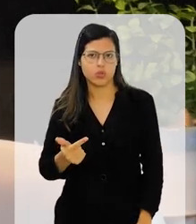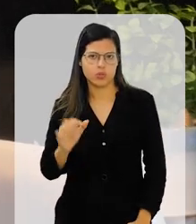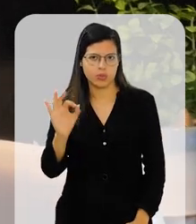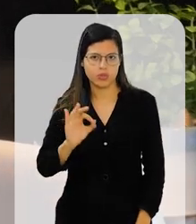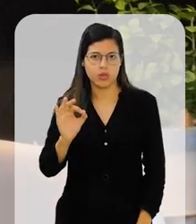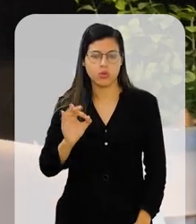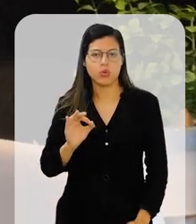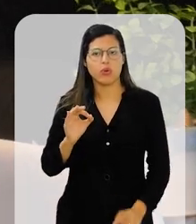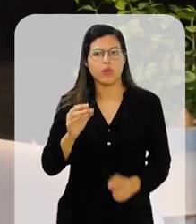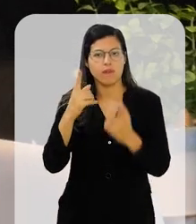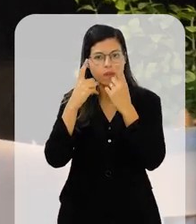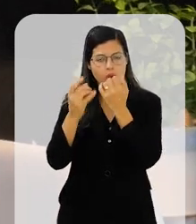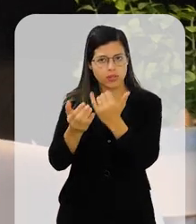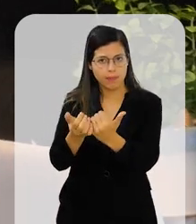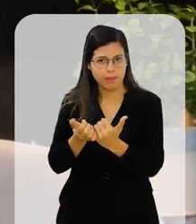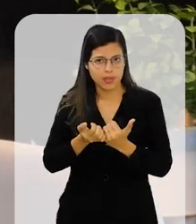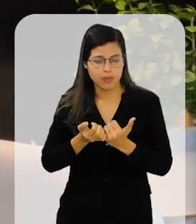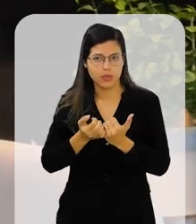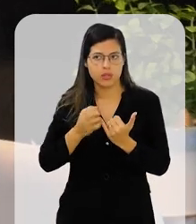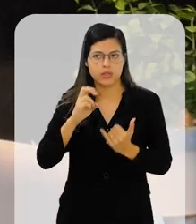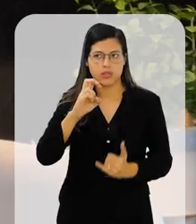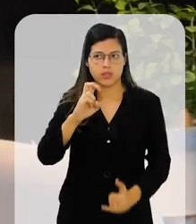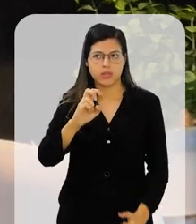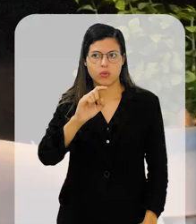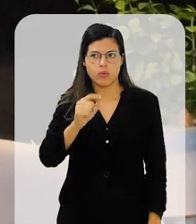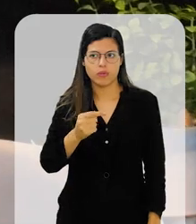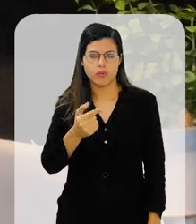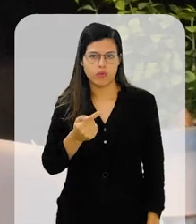12,2%. E violência patrimonial,